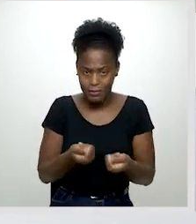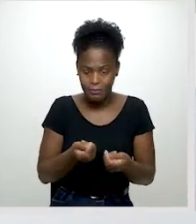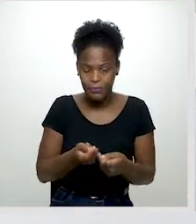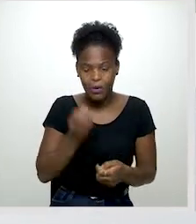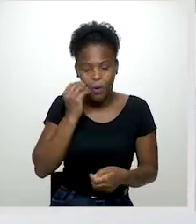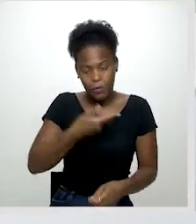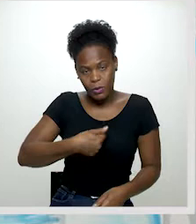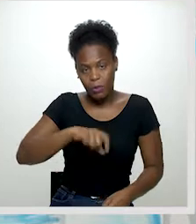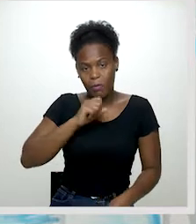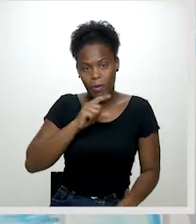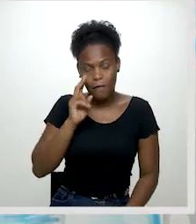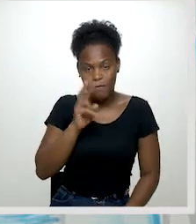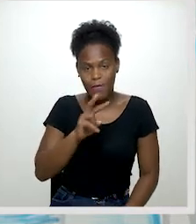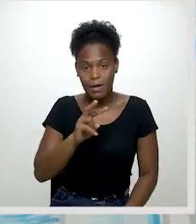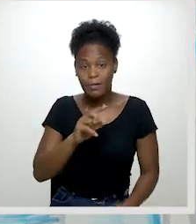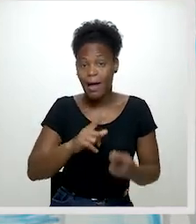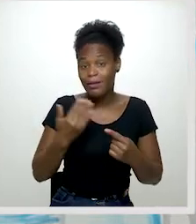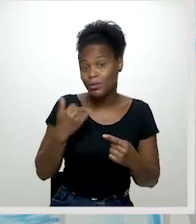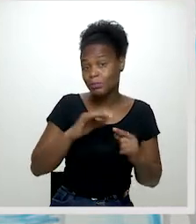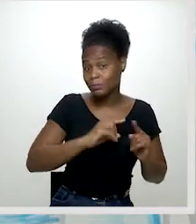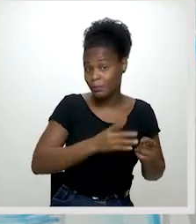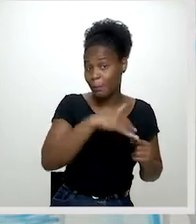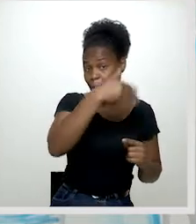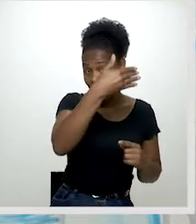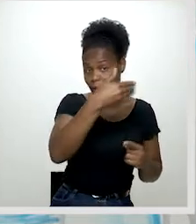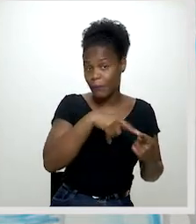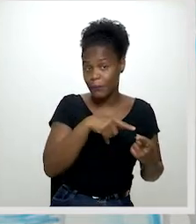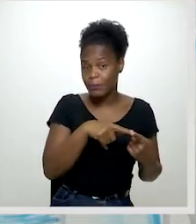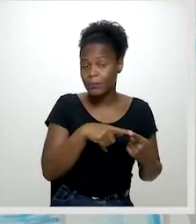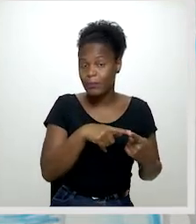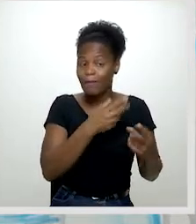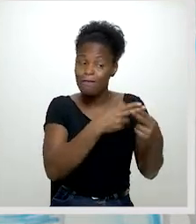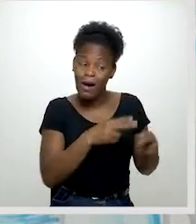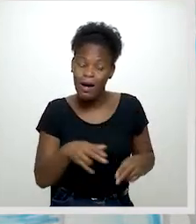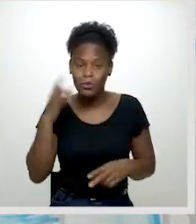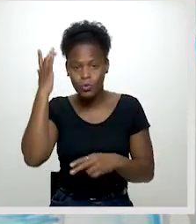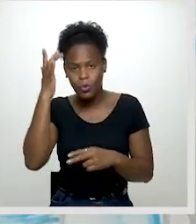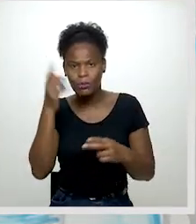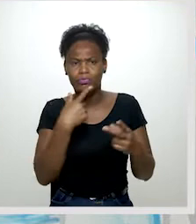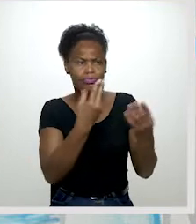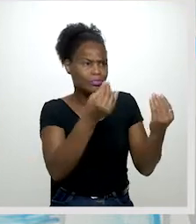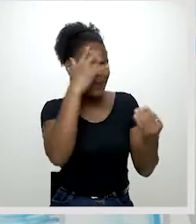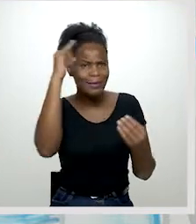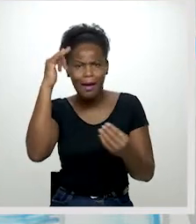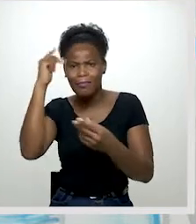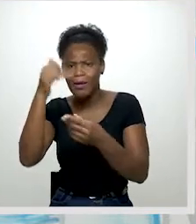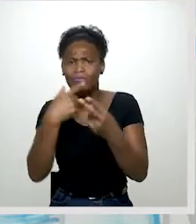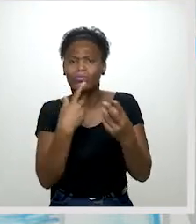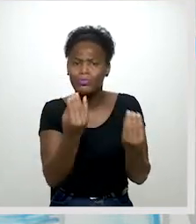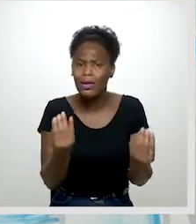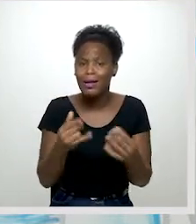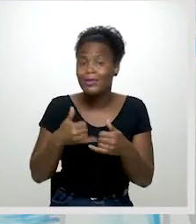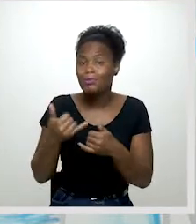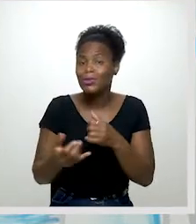podemos constatar, primeiramente surgiram várias teorias. Depois veio a surgir